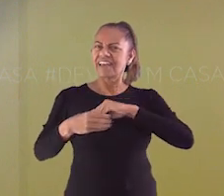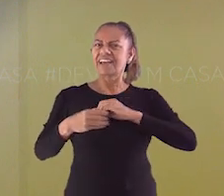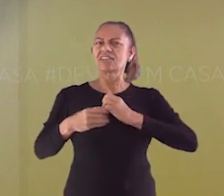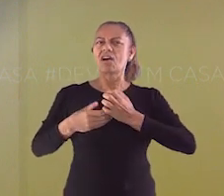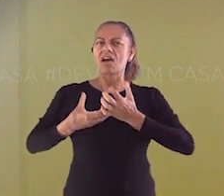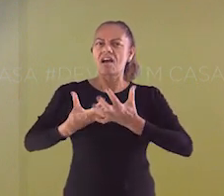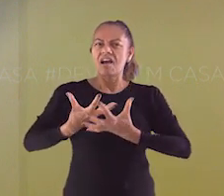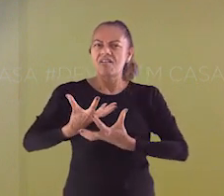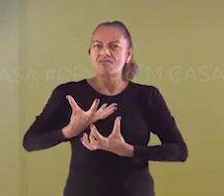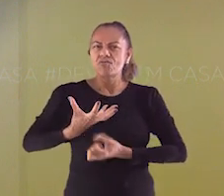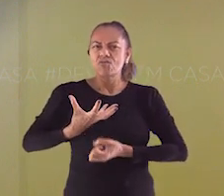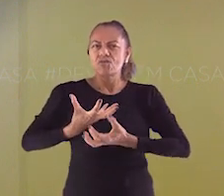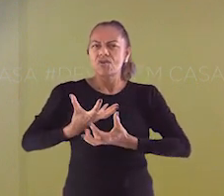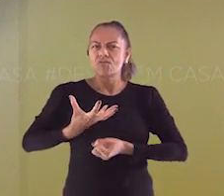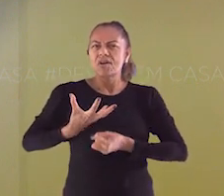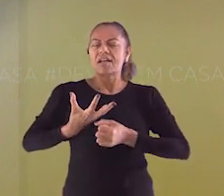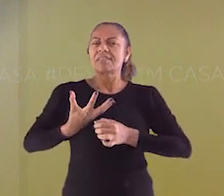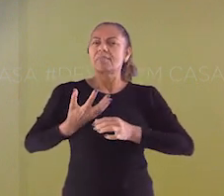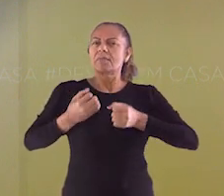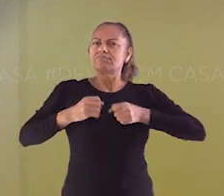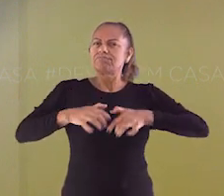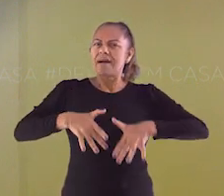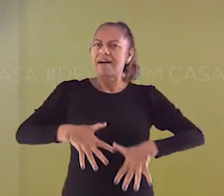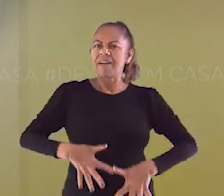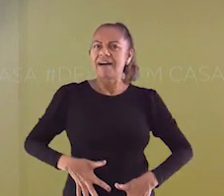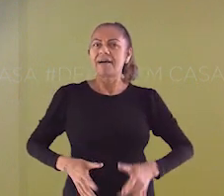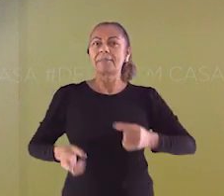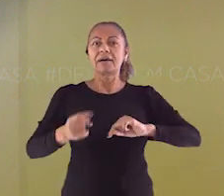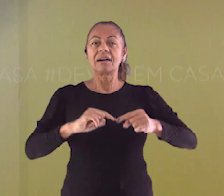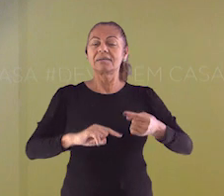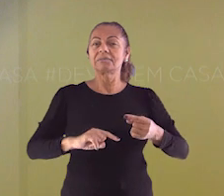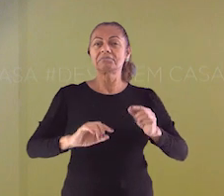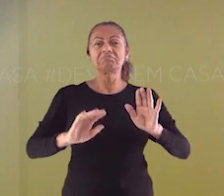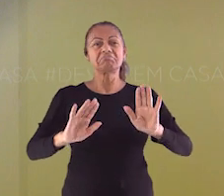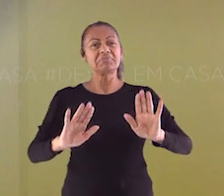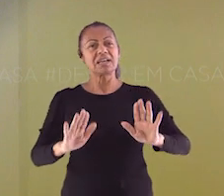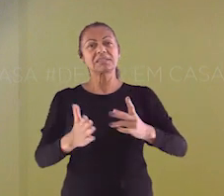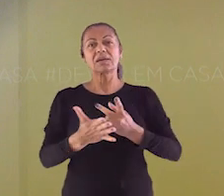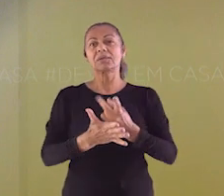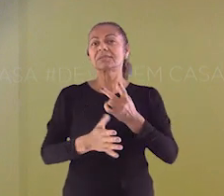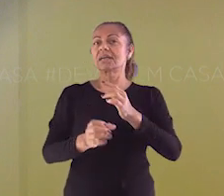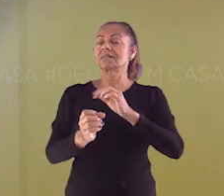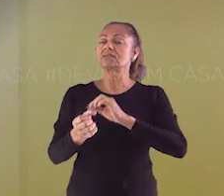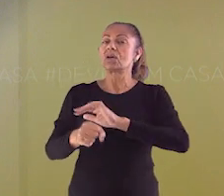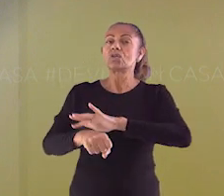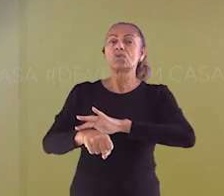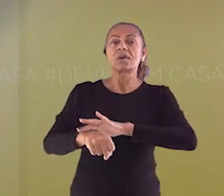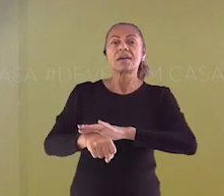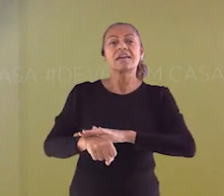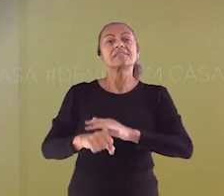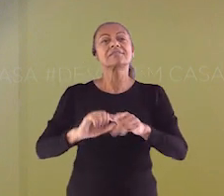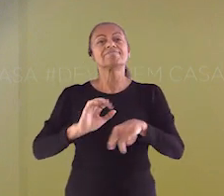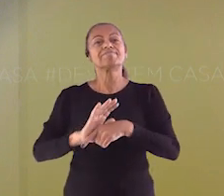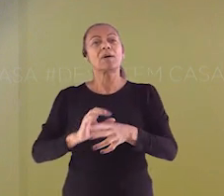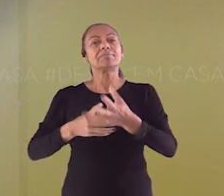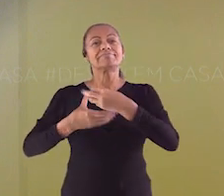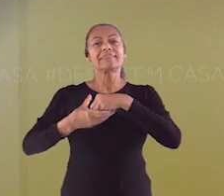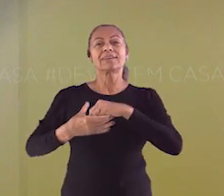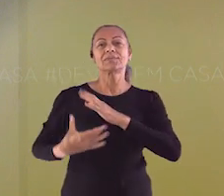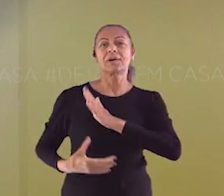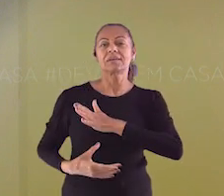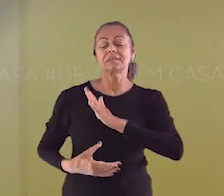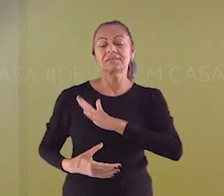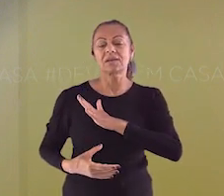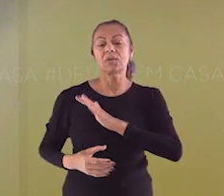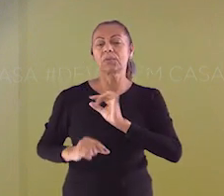corpo. Contudo, existem as doenças cardiovasculares. Essas doenças atingem o coração